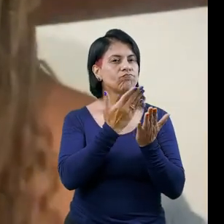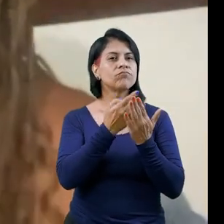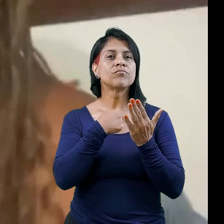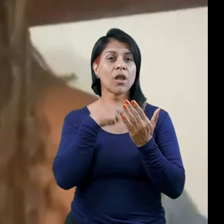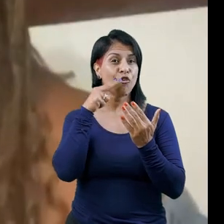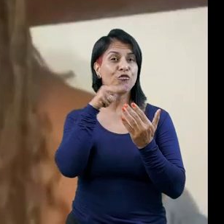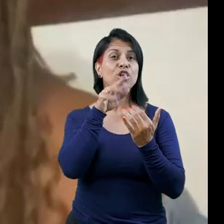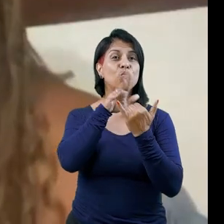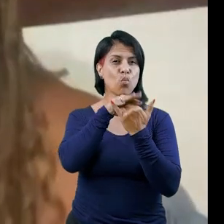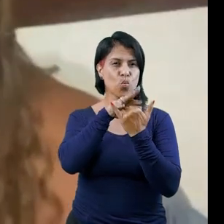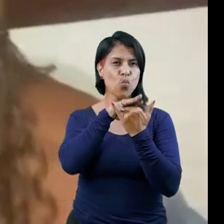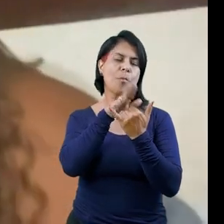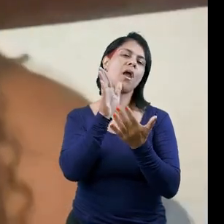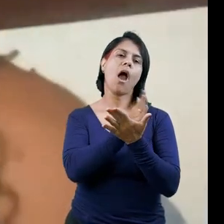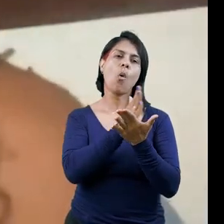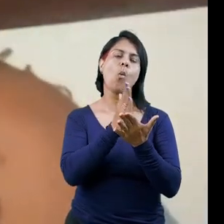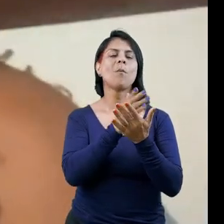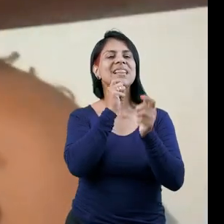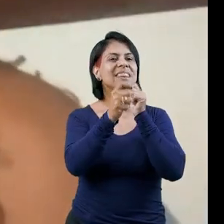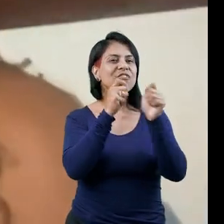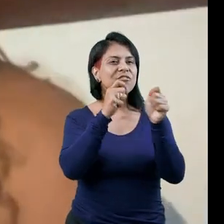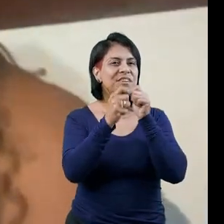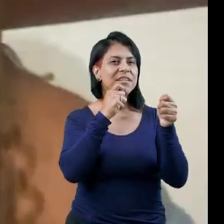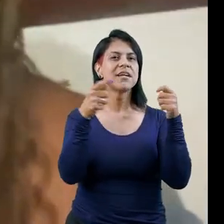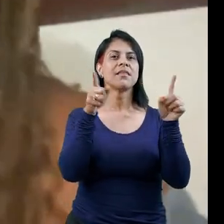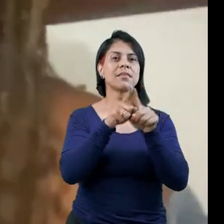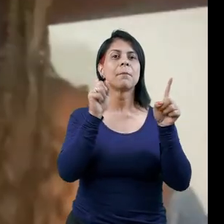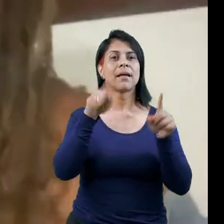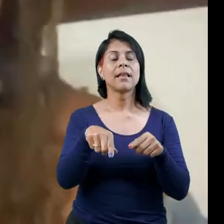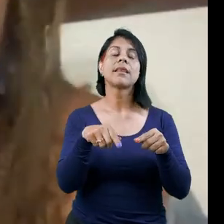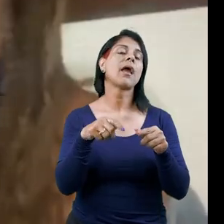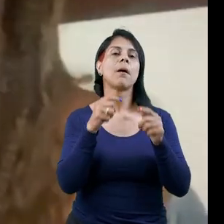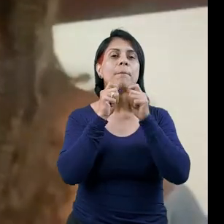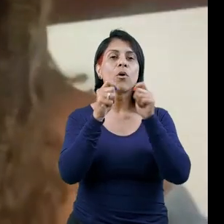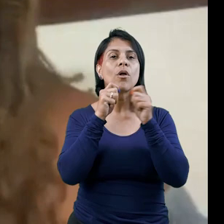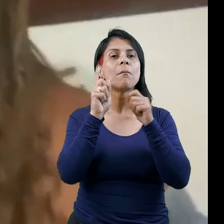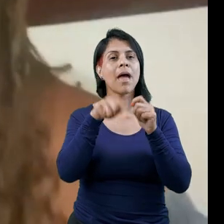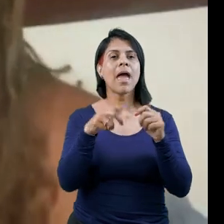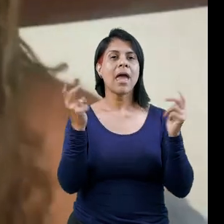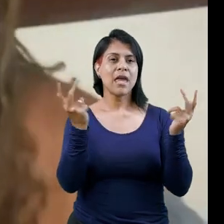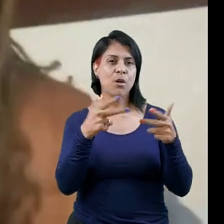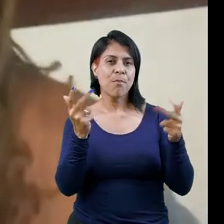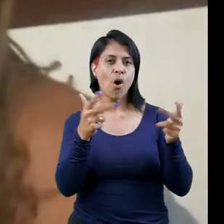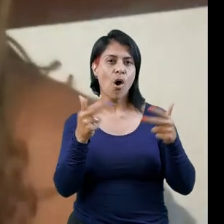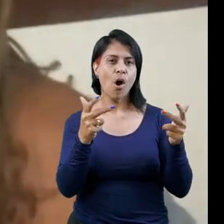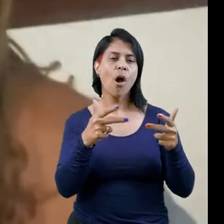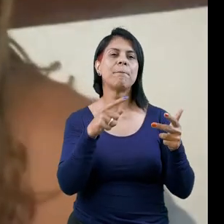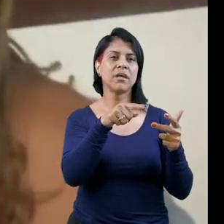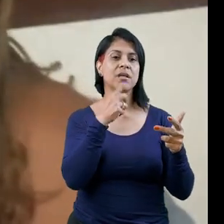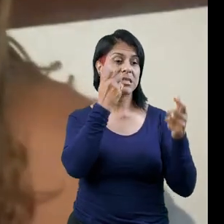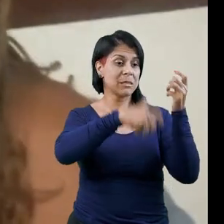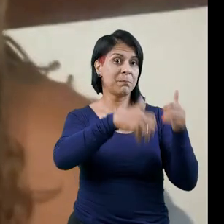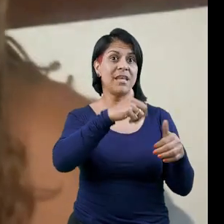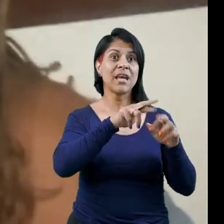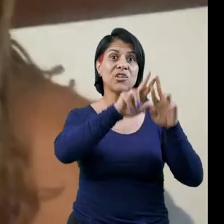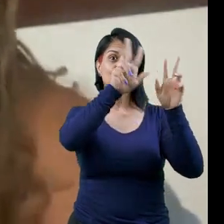YouTube algumas entrevistas. Tem um programa chamado Hip Hop Machine, que tem uma série de entrevistas de pessoas